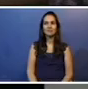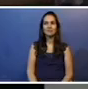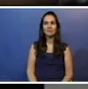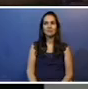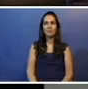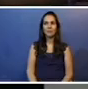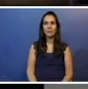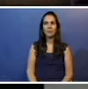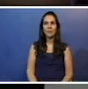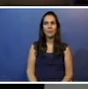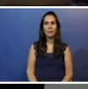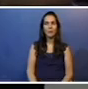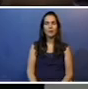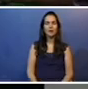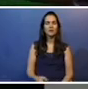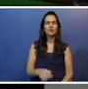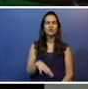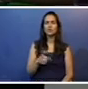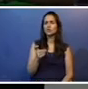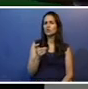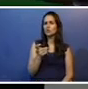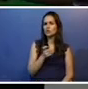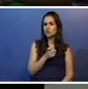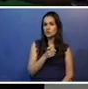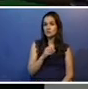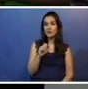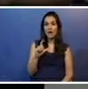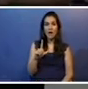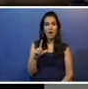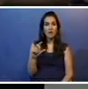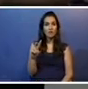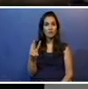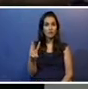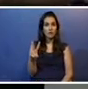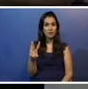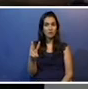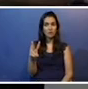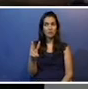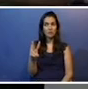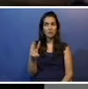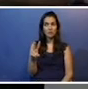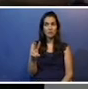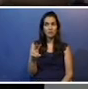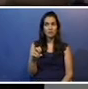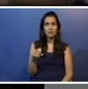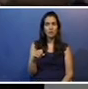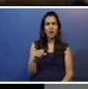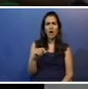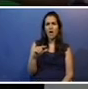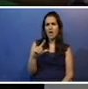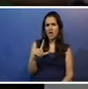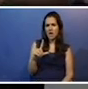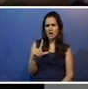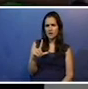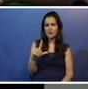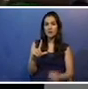atividade. Aqui nós temos, olha, L menos X, então